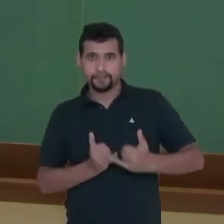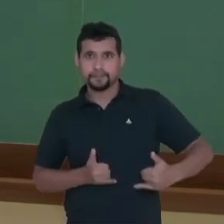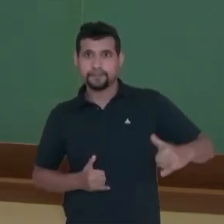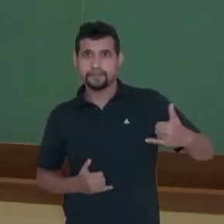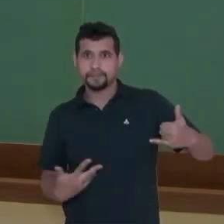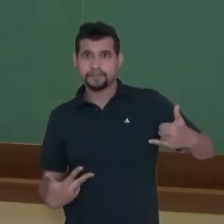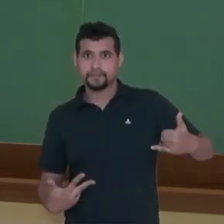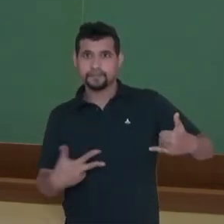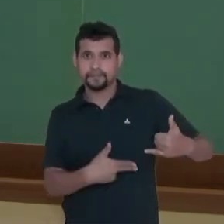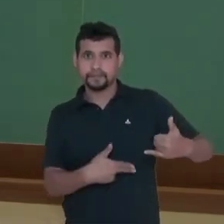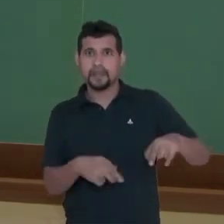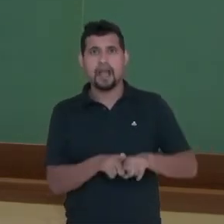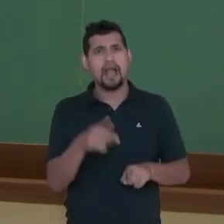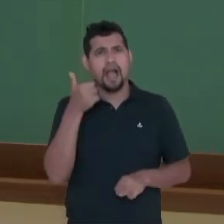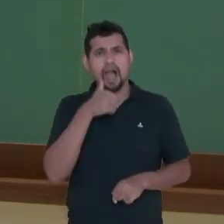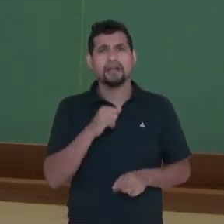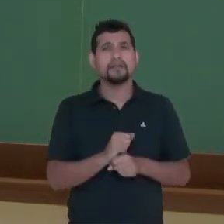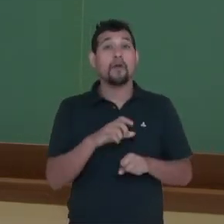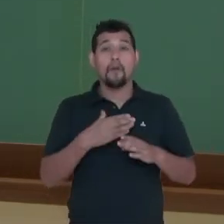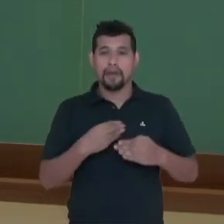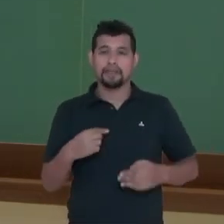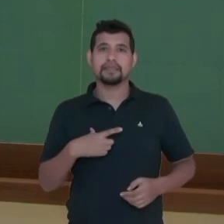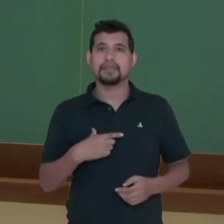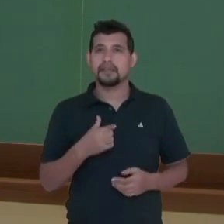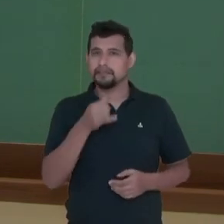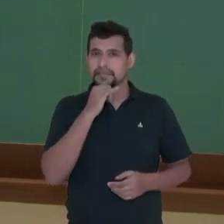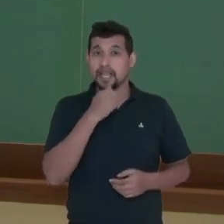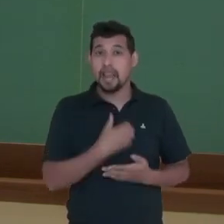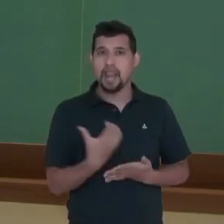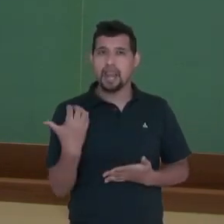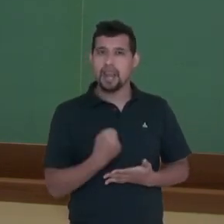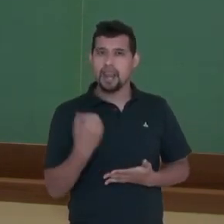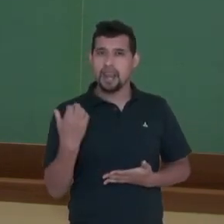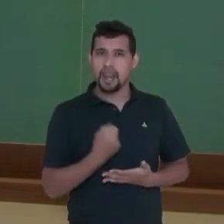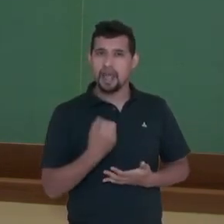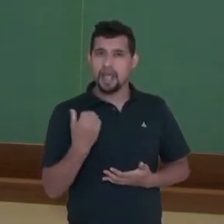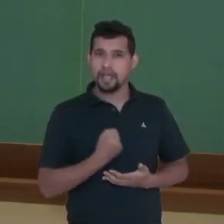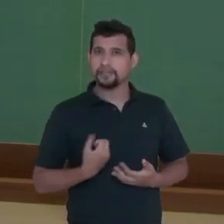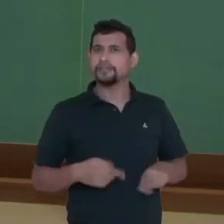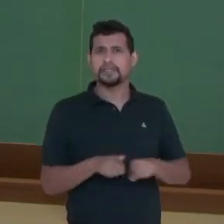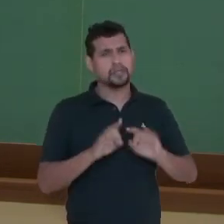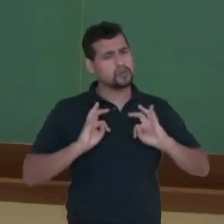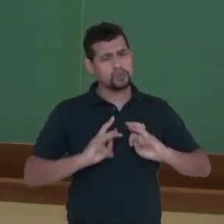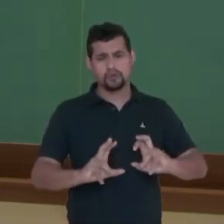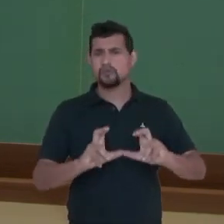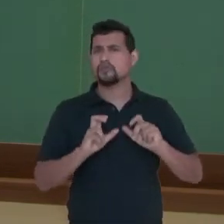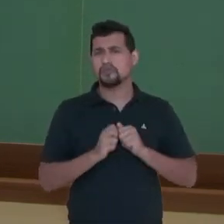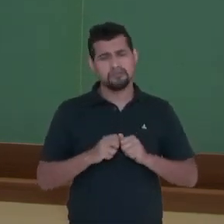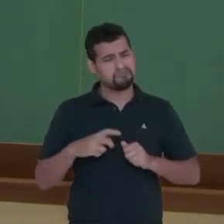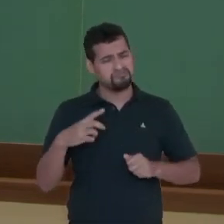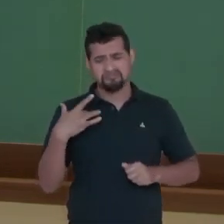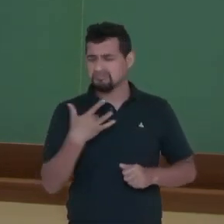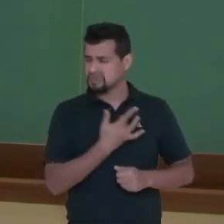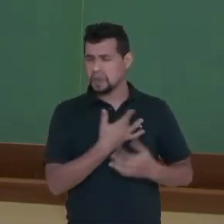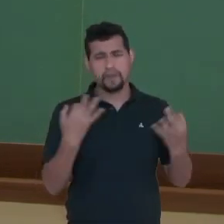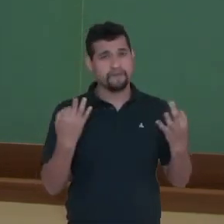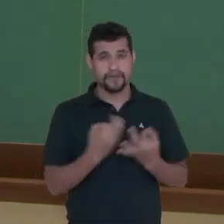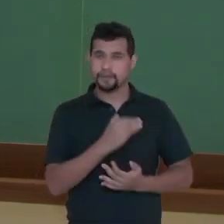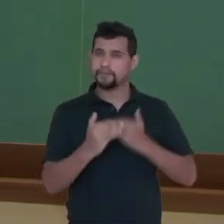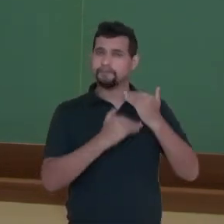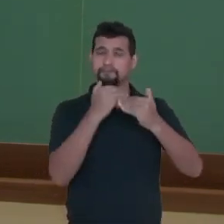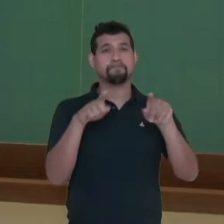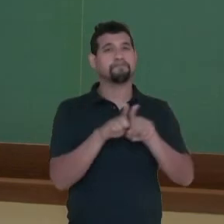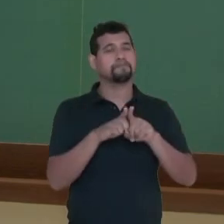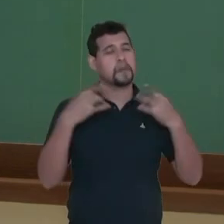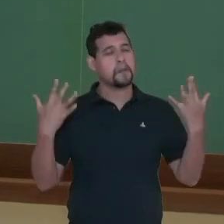partir desse momento a mãe começa a produzir o leite. O leite materno tem todos os nutrientes necessários para o desenvolvimento desse bebê. E é